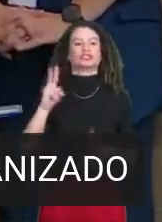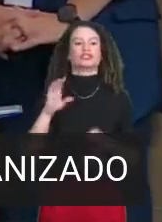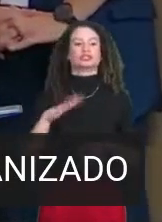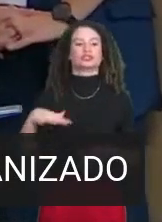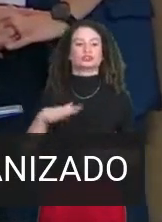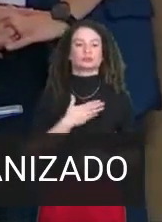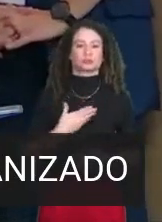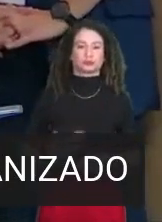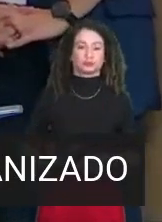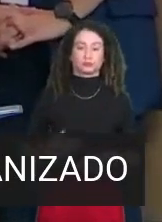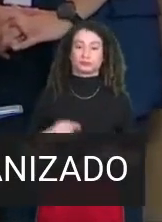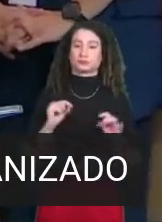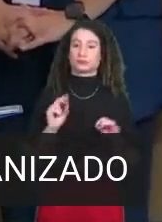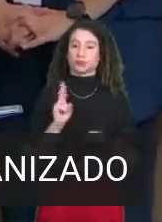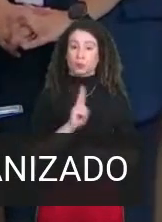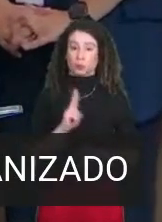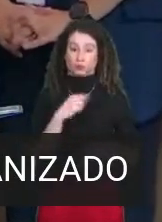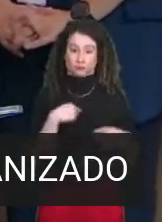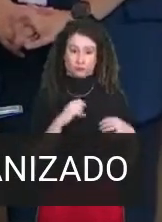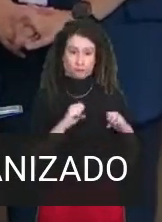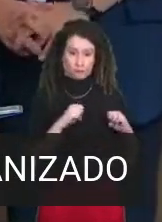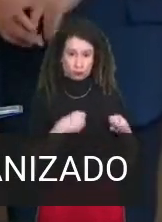Quando o uso da força,